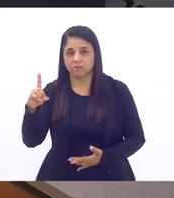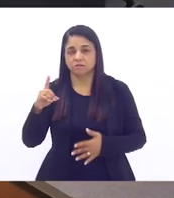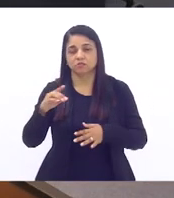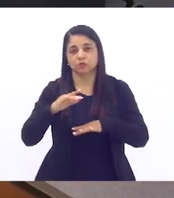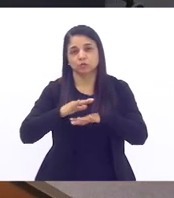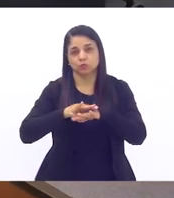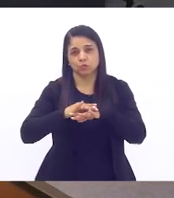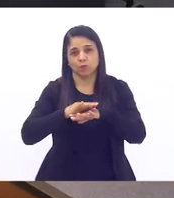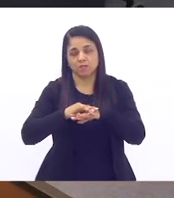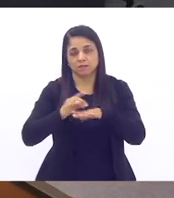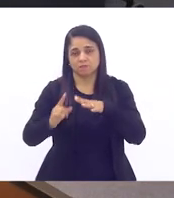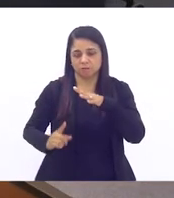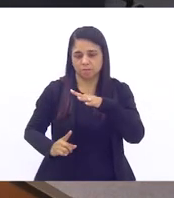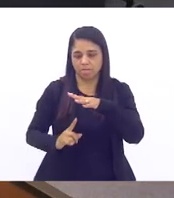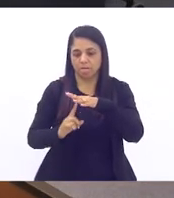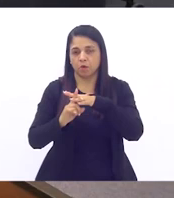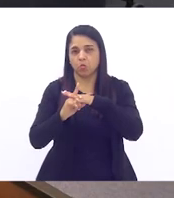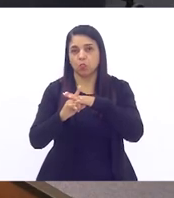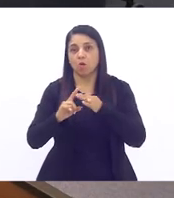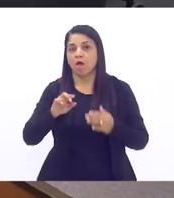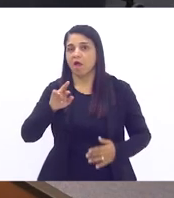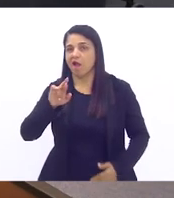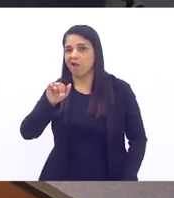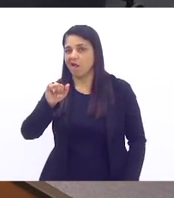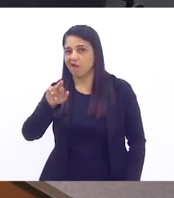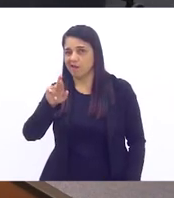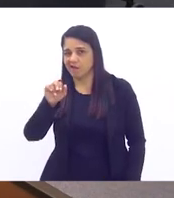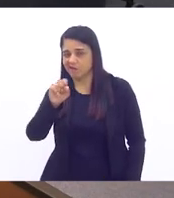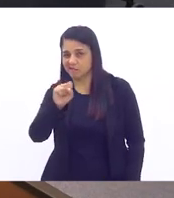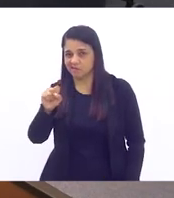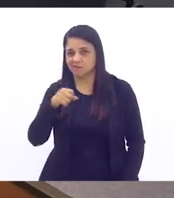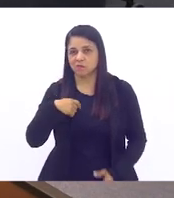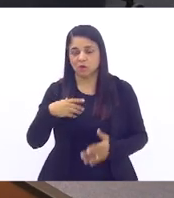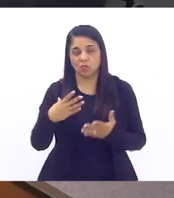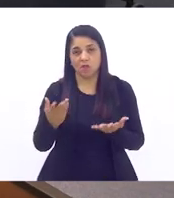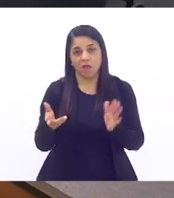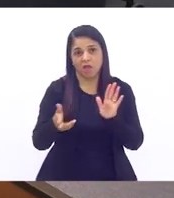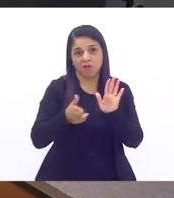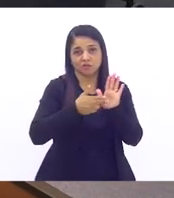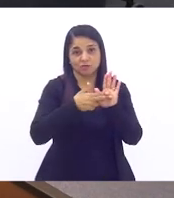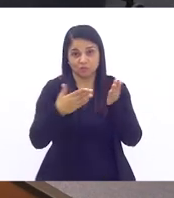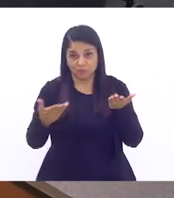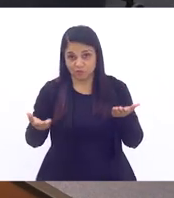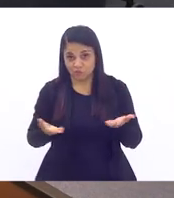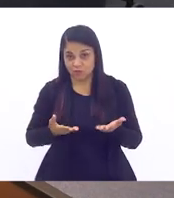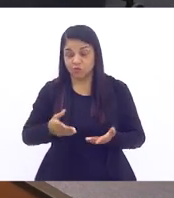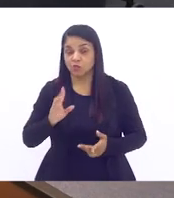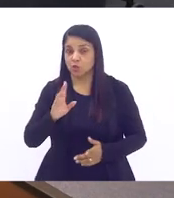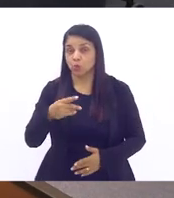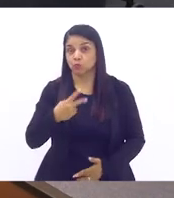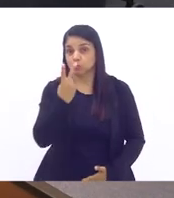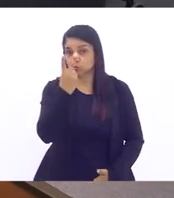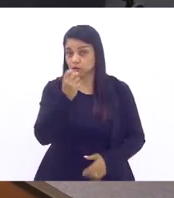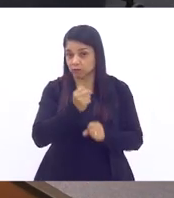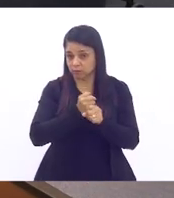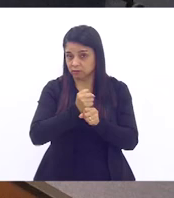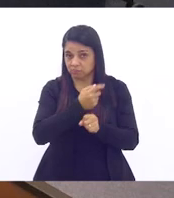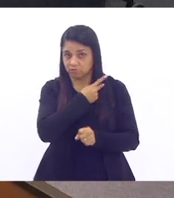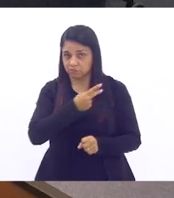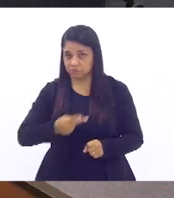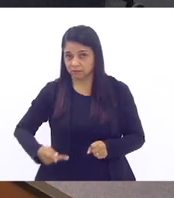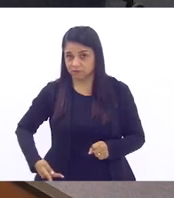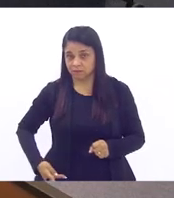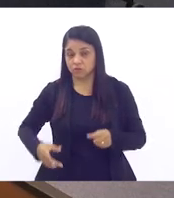que eu tô assumindo hoje mas eu estive Presidente por dois anos do comitê Estadual de